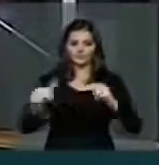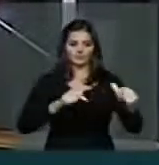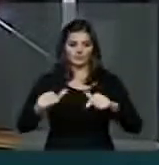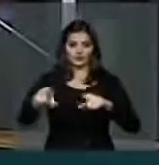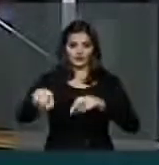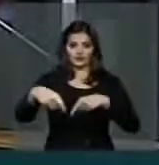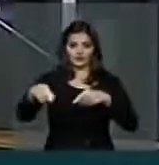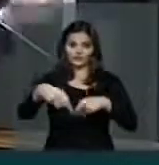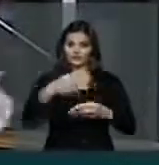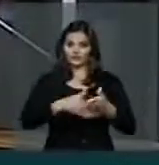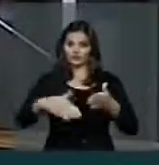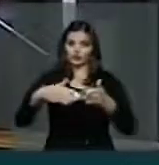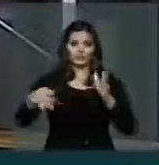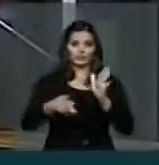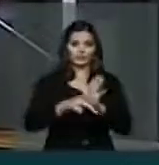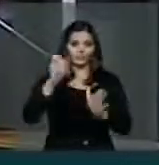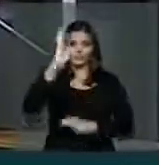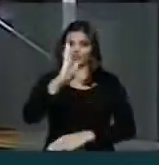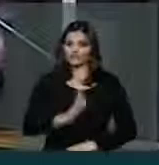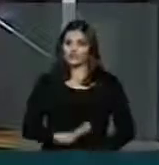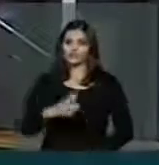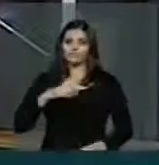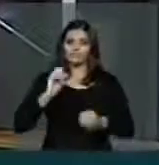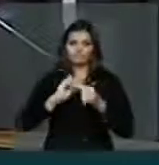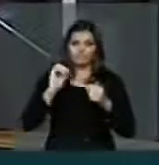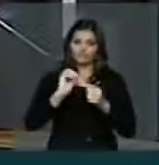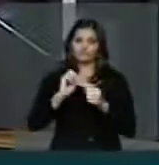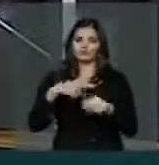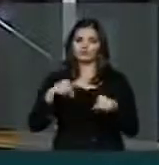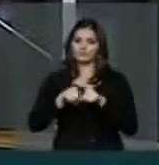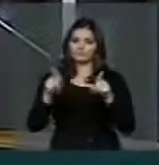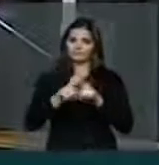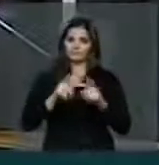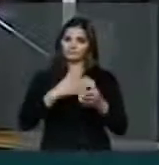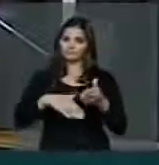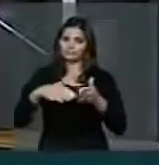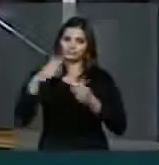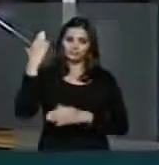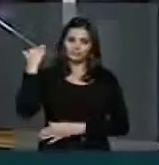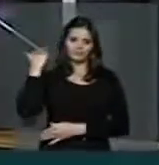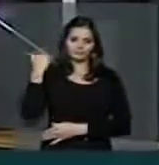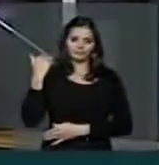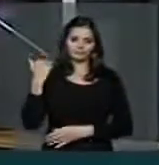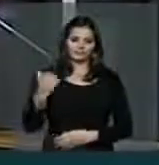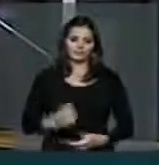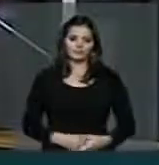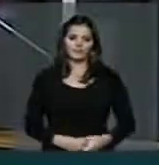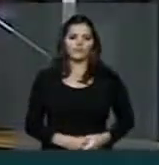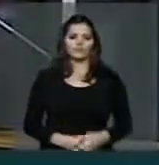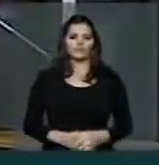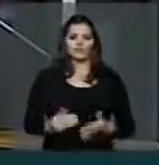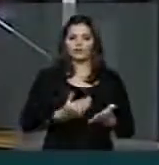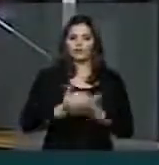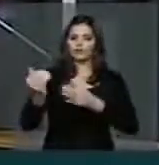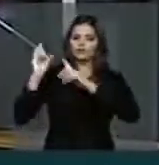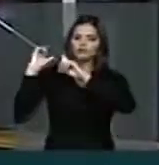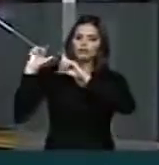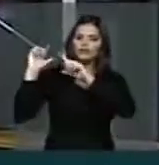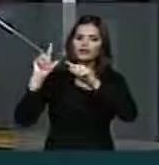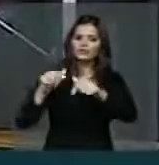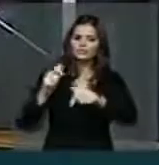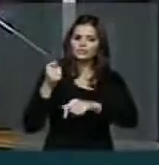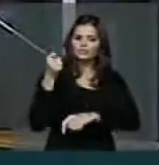rurais em todo este país realizaram e plantaram naquele período. Passamos uma trajetória